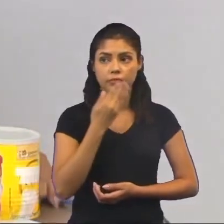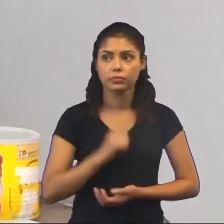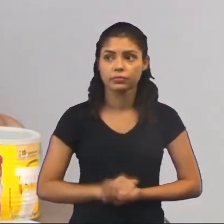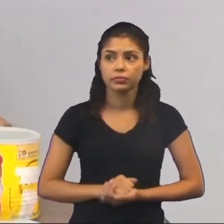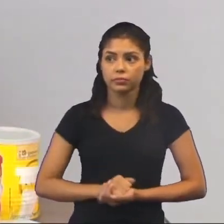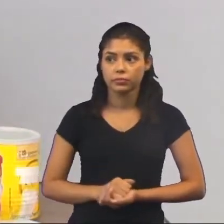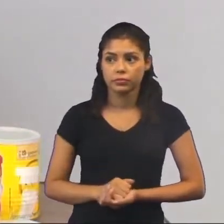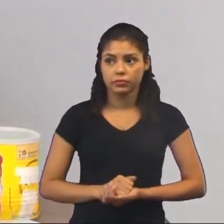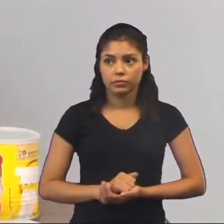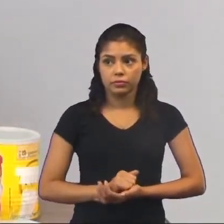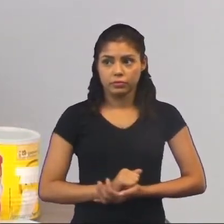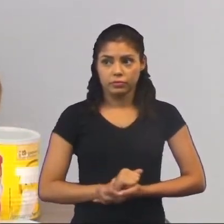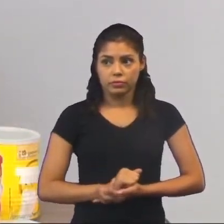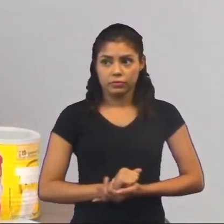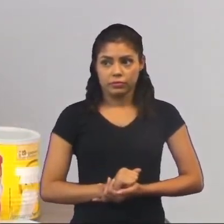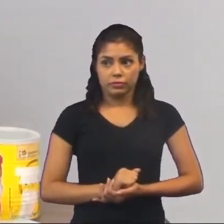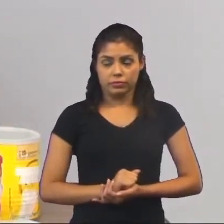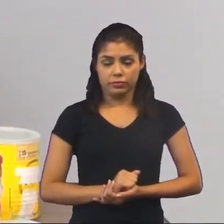ó.